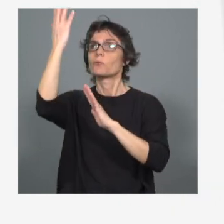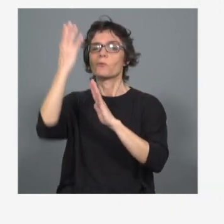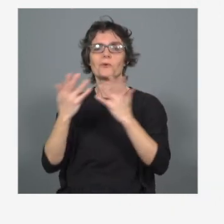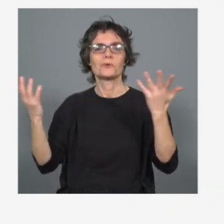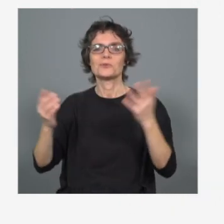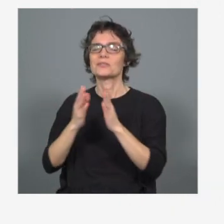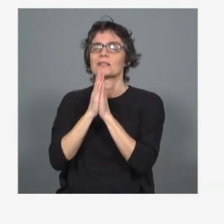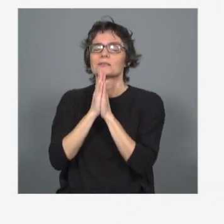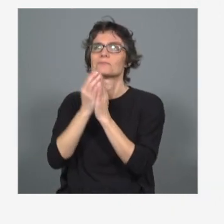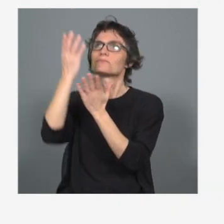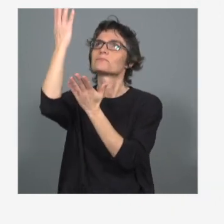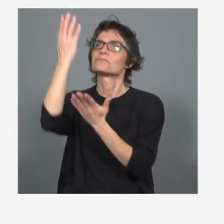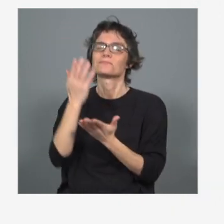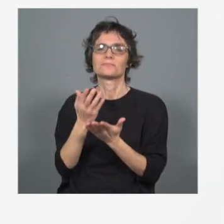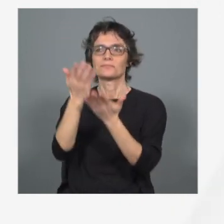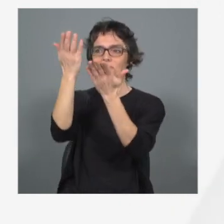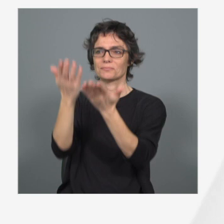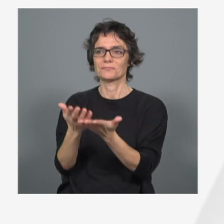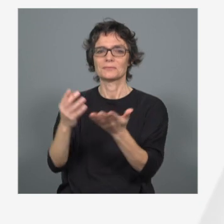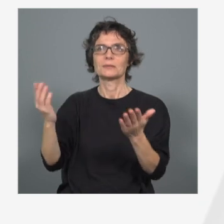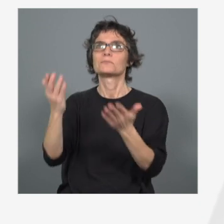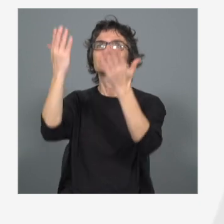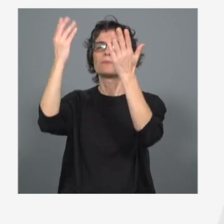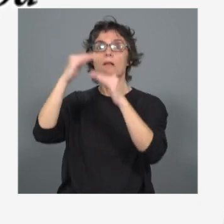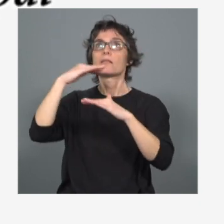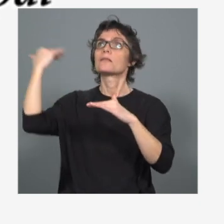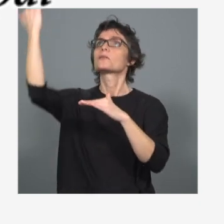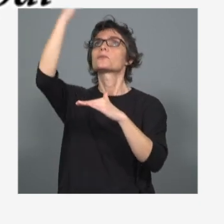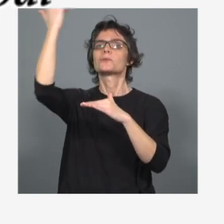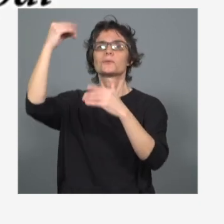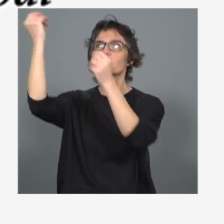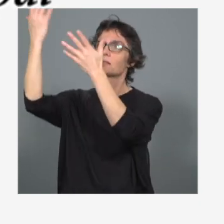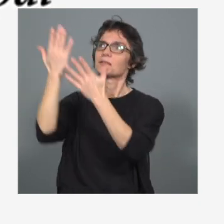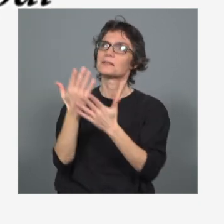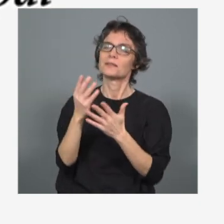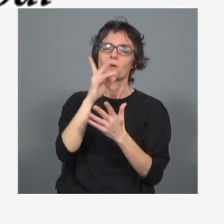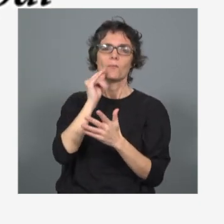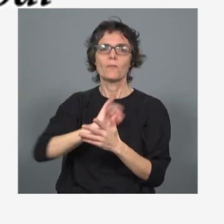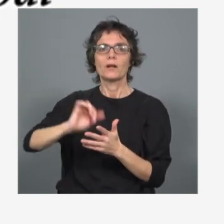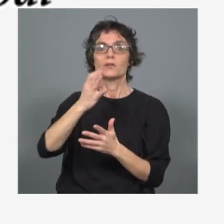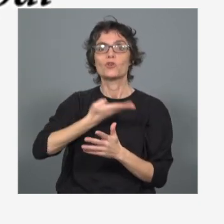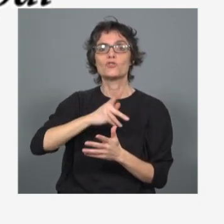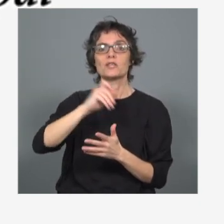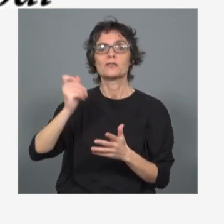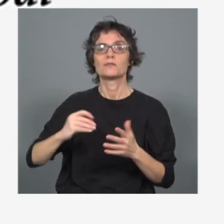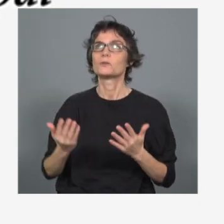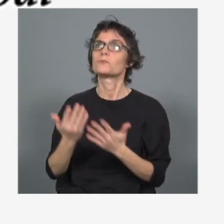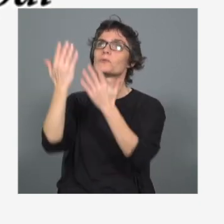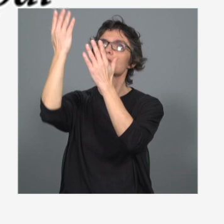do Senhor. Bendito o reino que chega do nosso pai David. Hosana nas